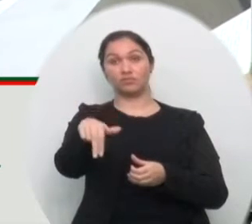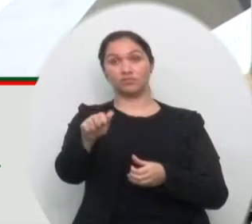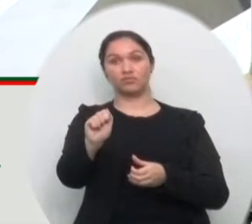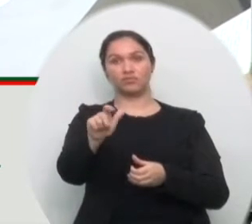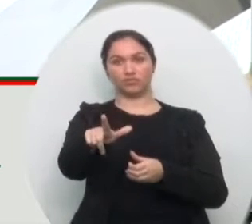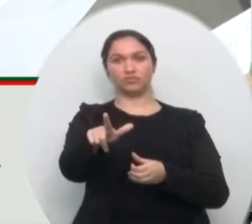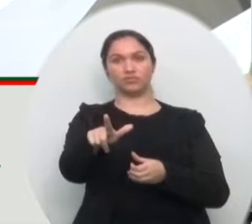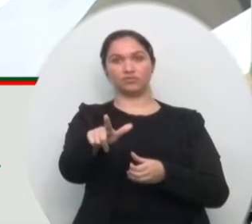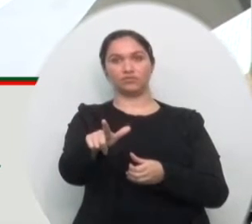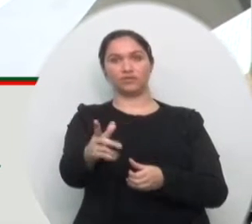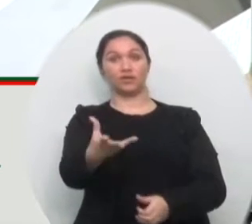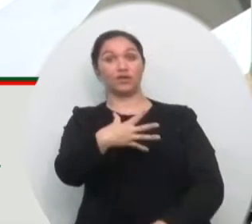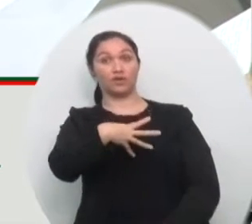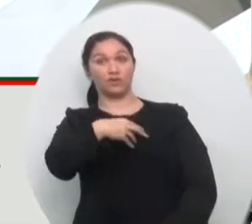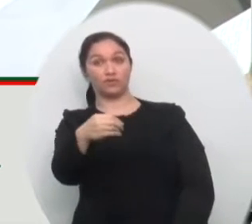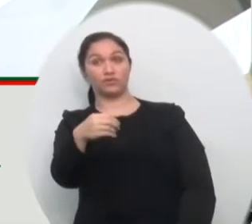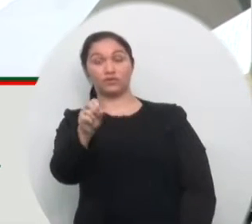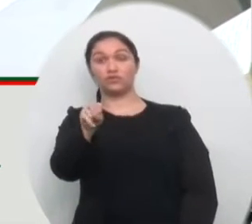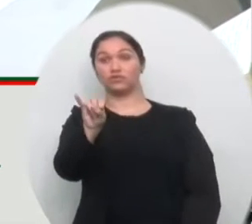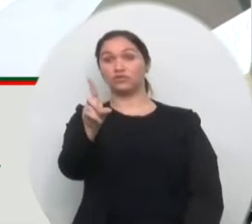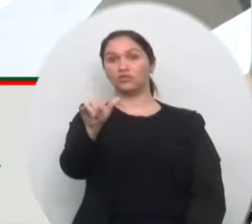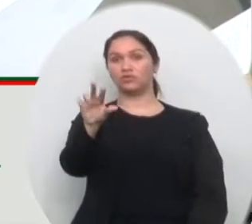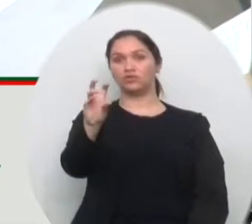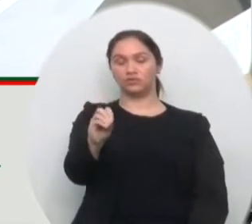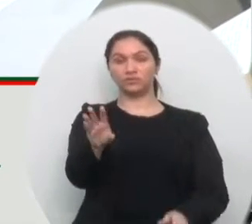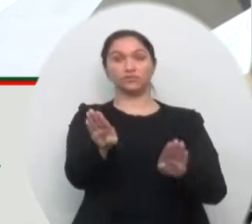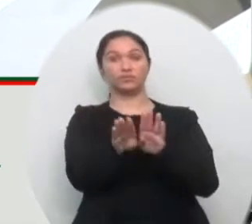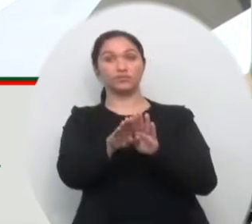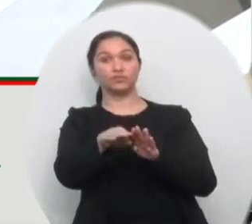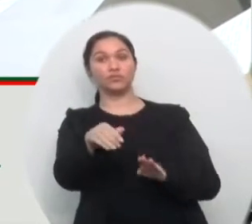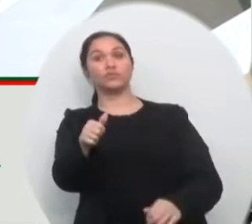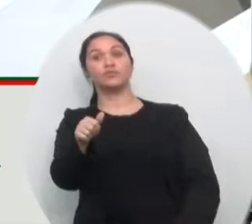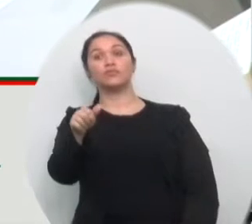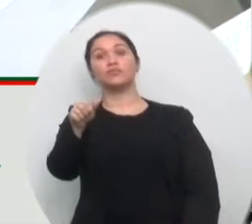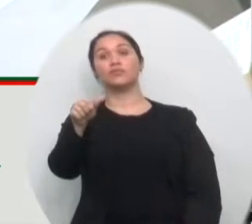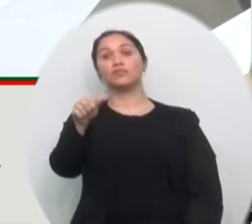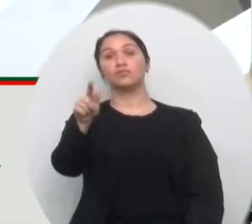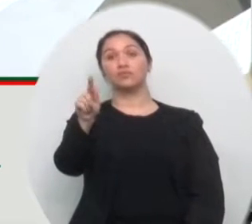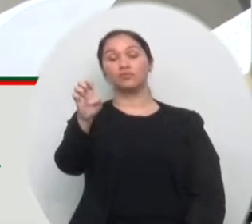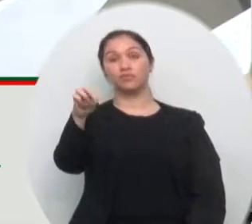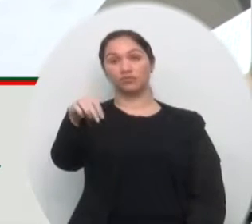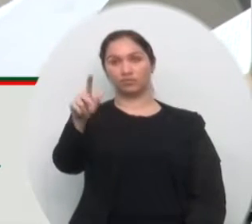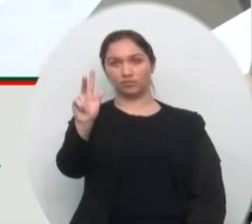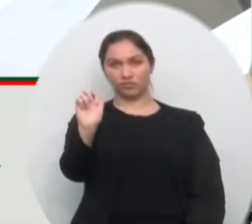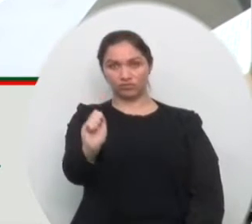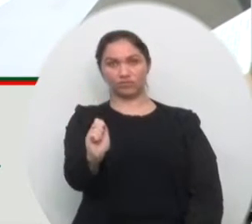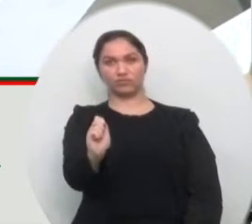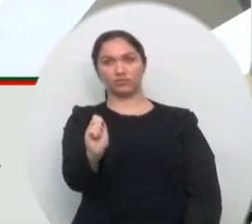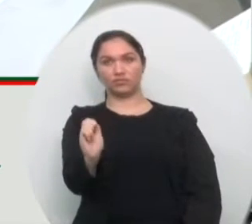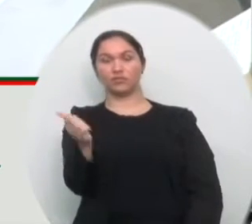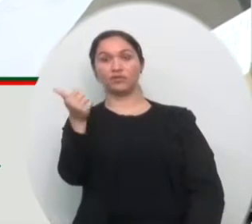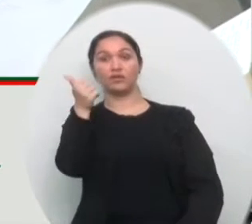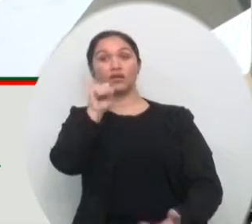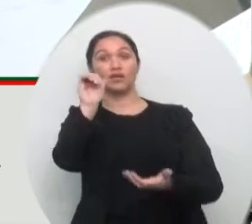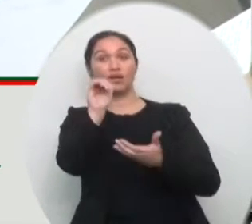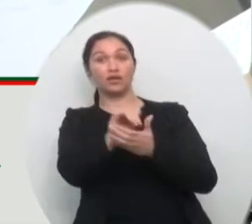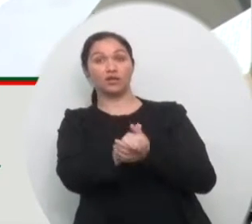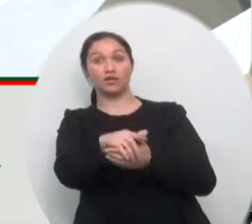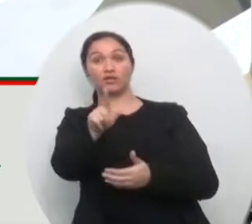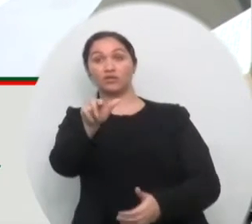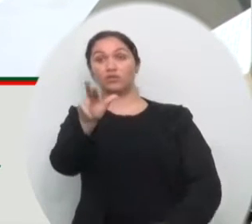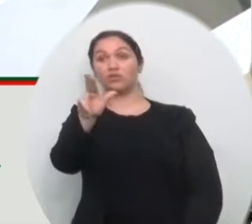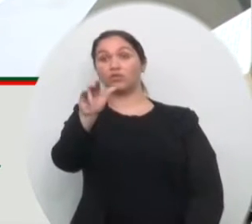de Silvio Antônio Sereta e Gema Estoqueiro Sereta, casado com Luciane Bisoni